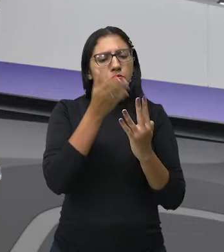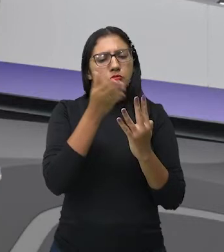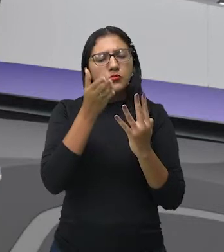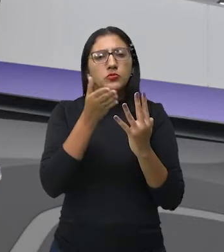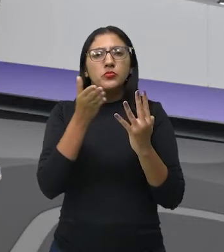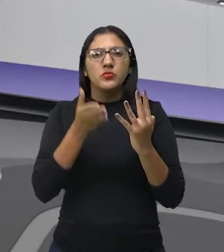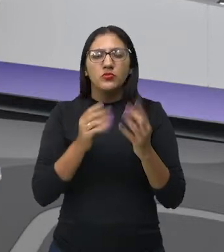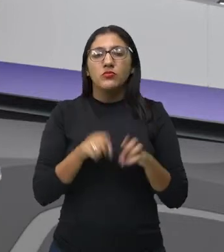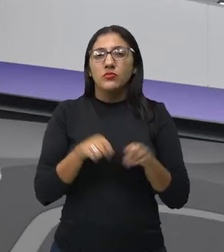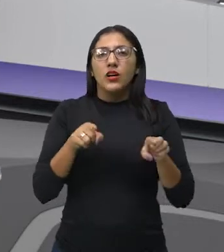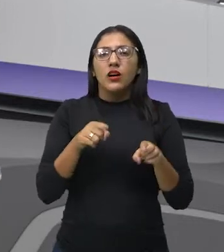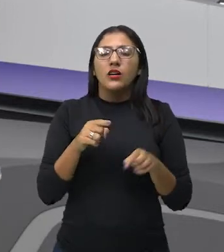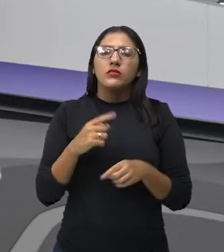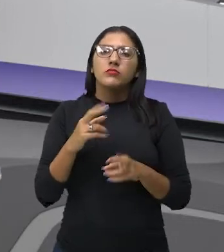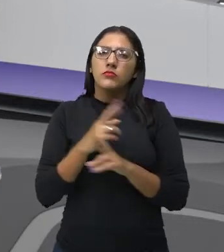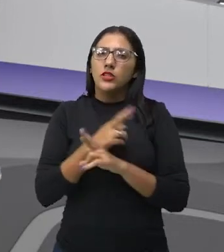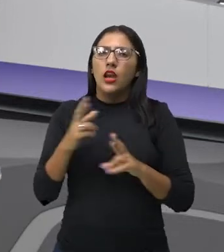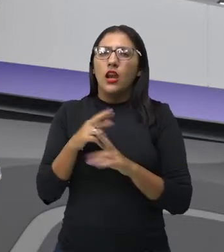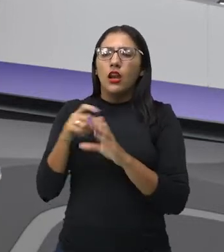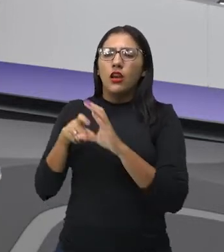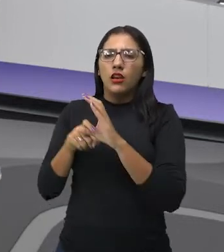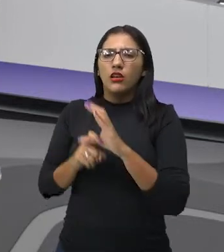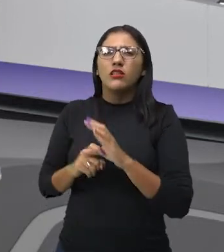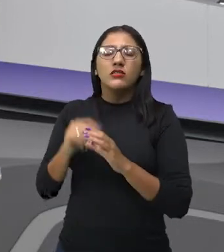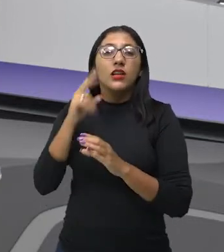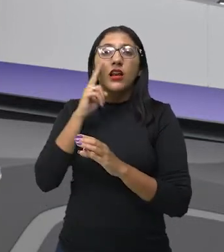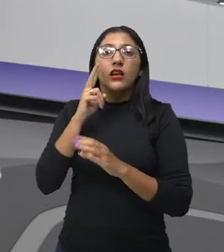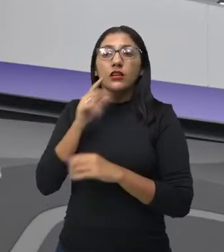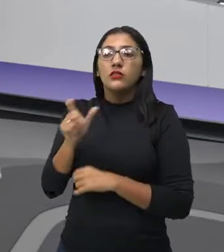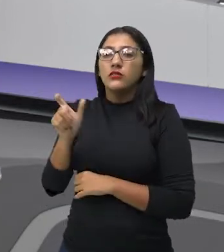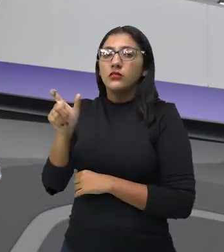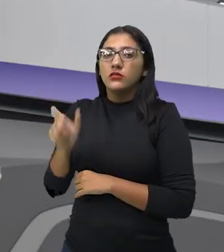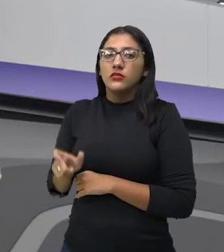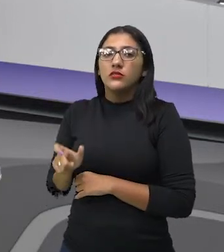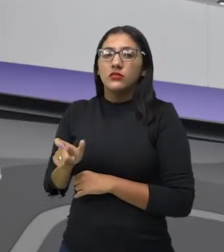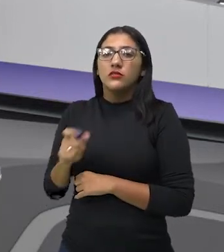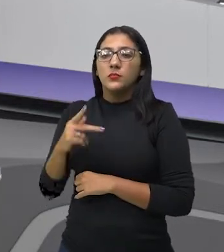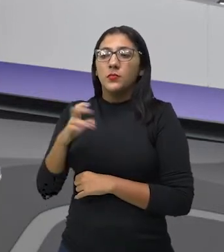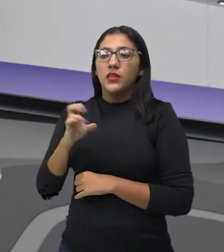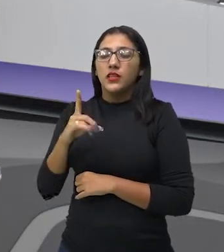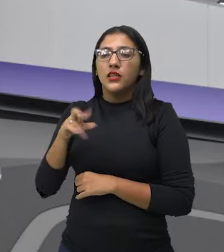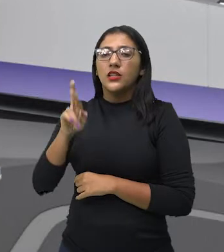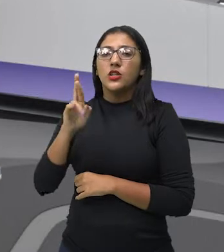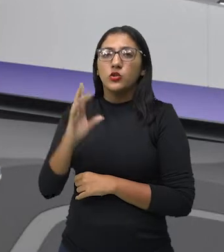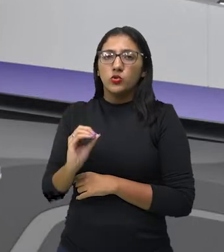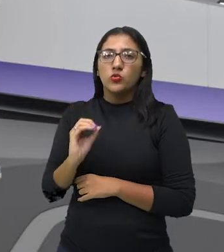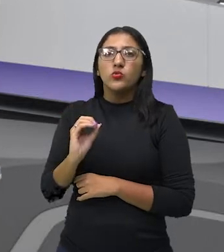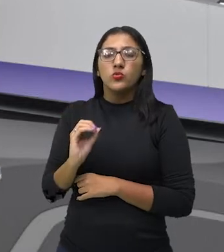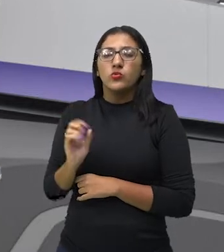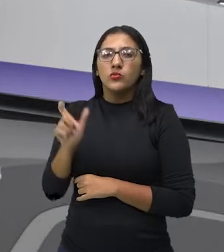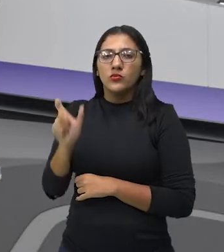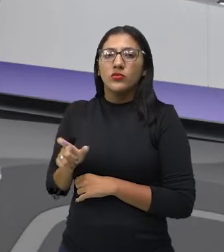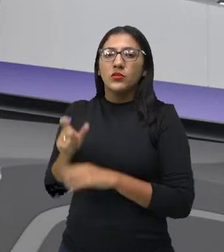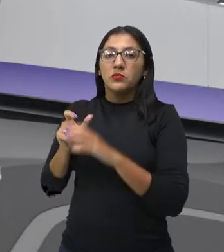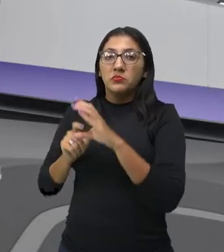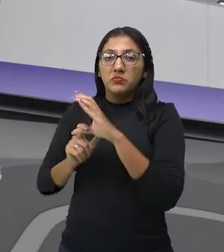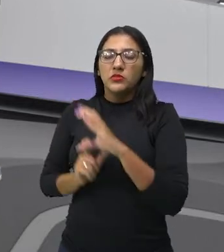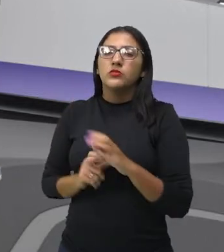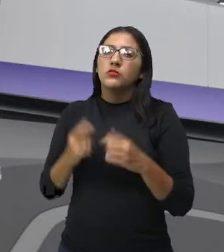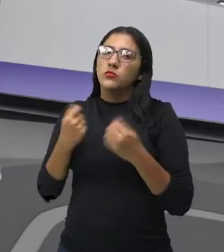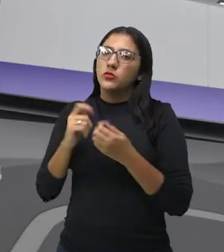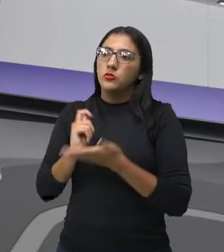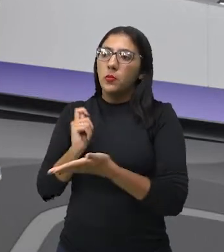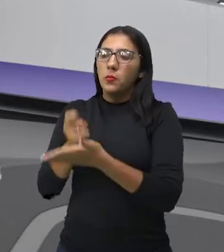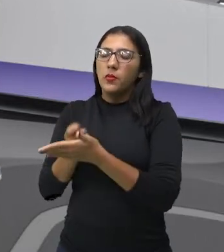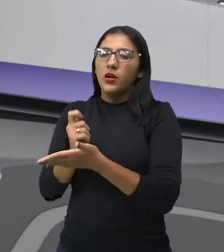a ideia é a mesma ideia de emprestar, né? Lembra lá do Lucas, no começo da história? O Lucas emprestou um dinheiro, então ele teve que pagar